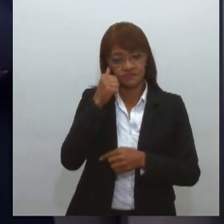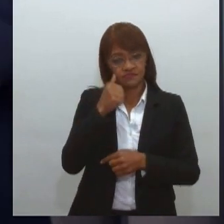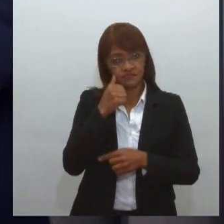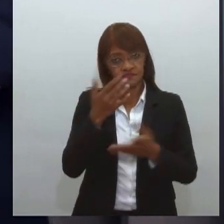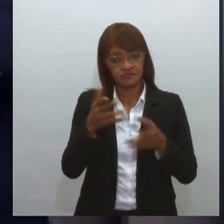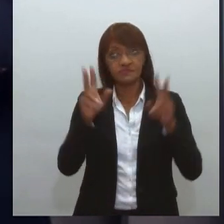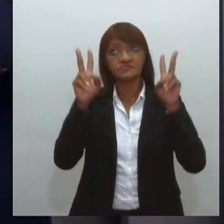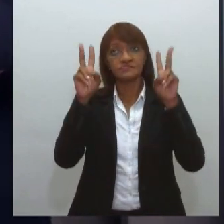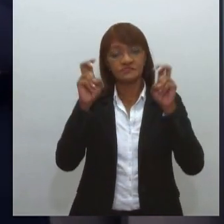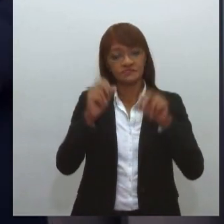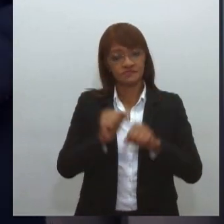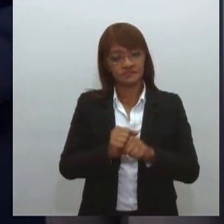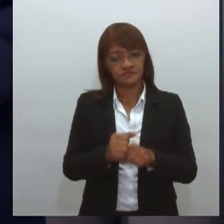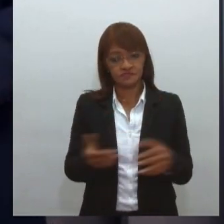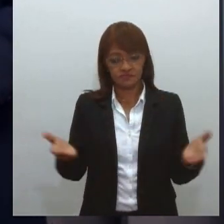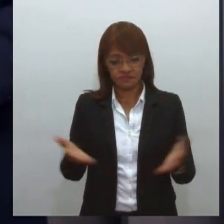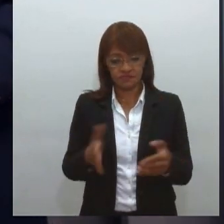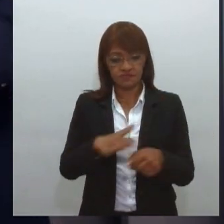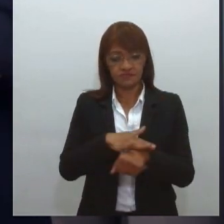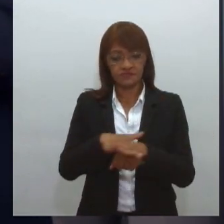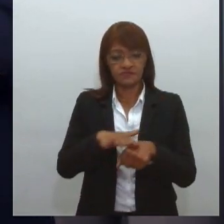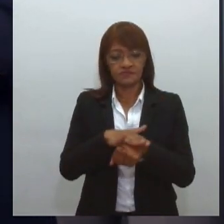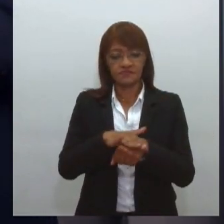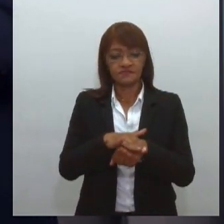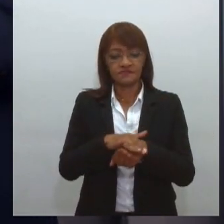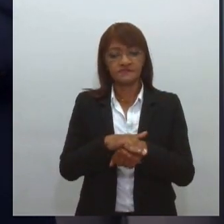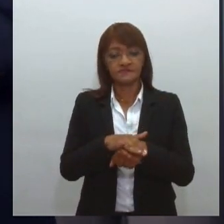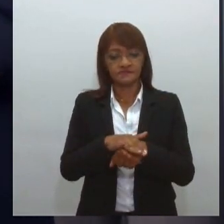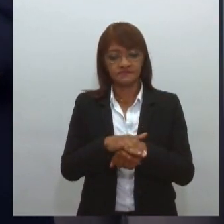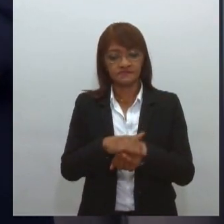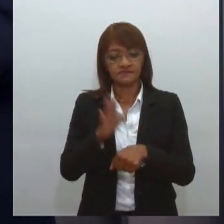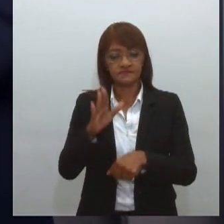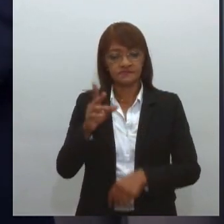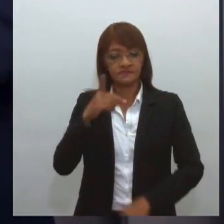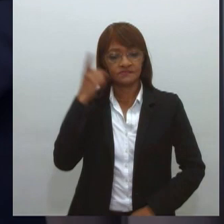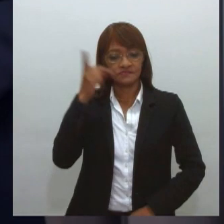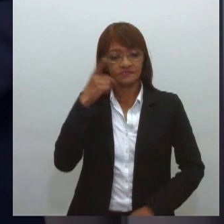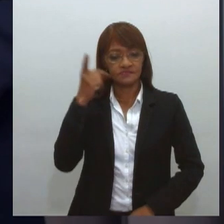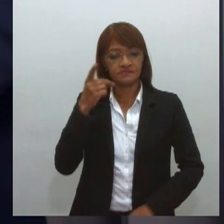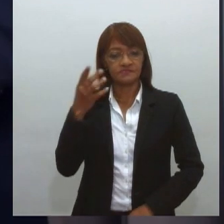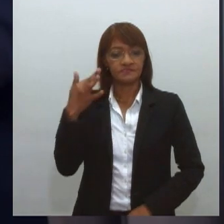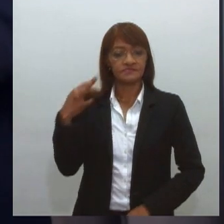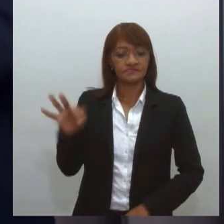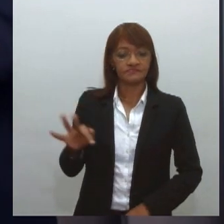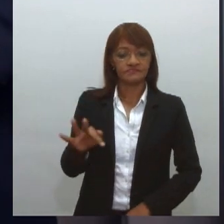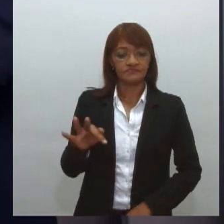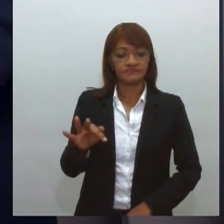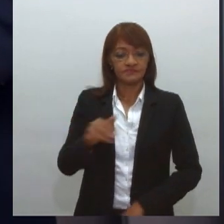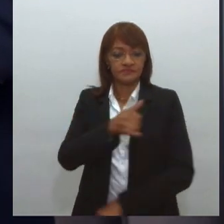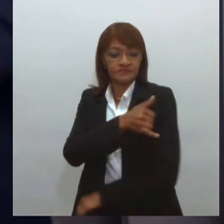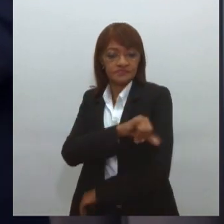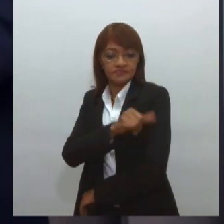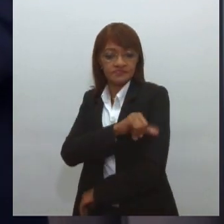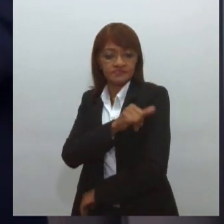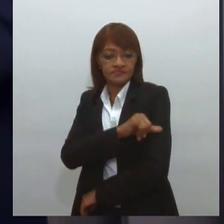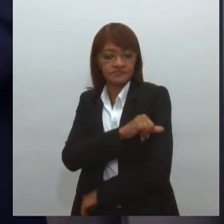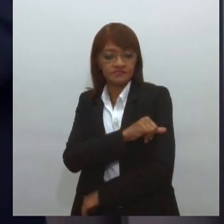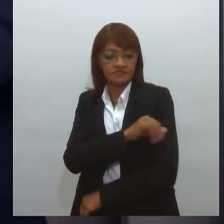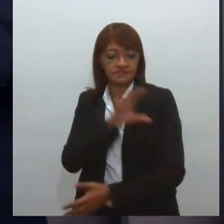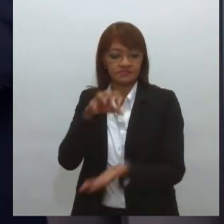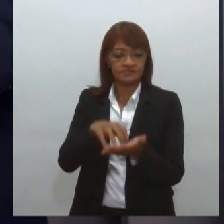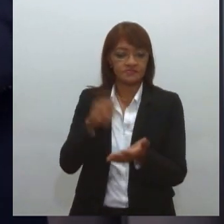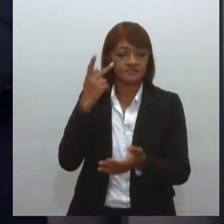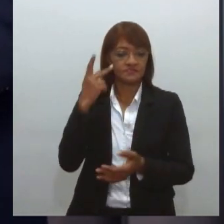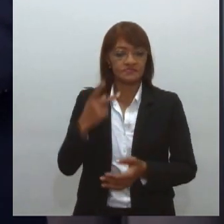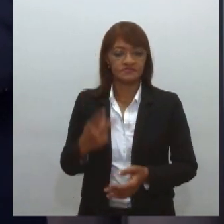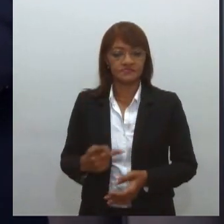eu converso a partir de agora com a deputada federal pelo Rio de Janeiro e procuradora da mulher na Câmara